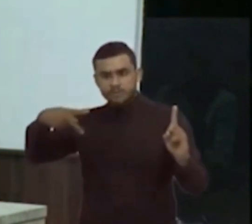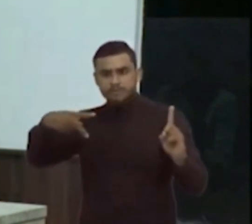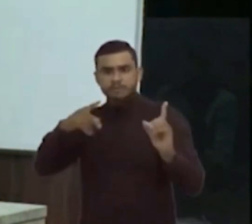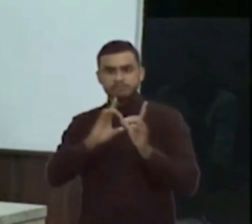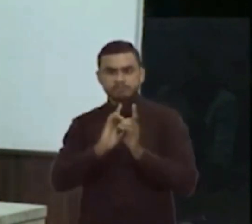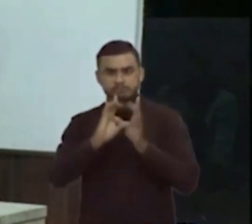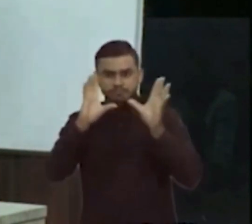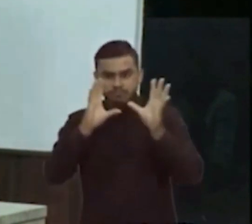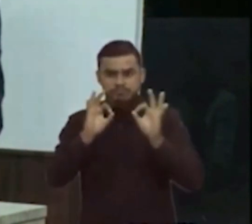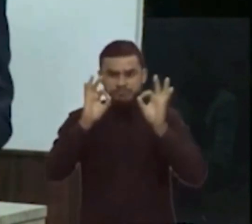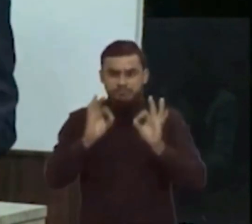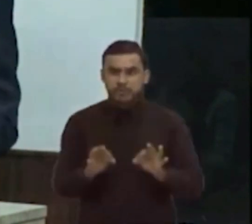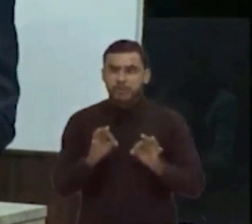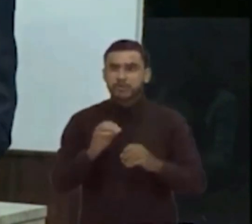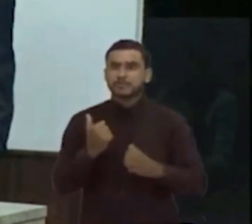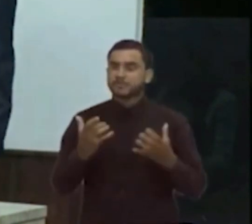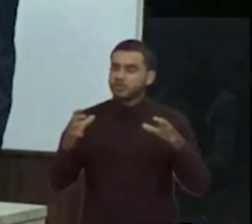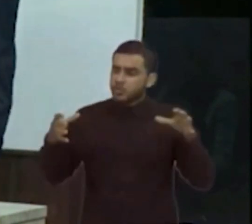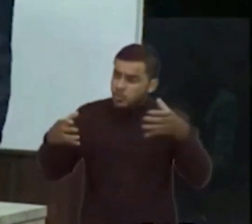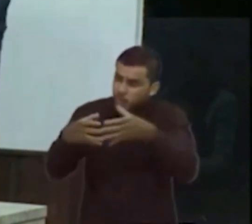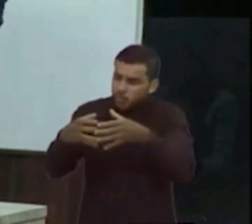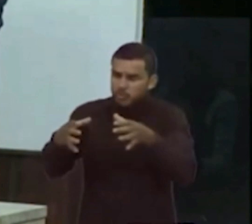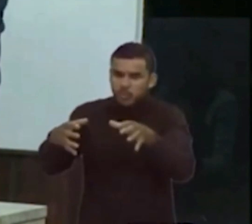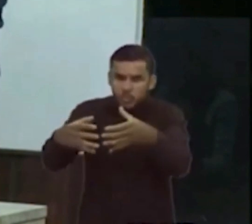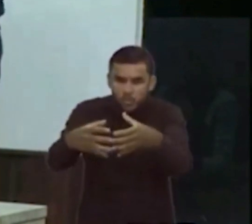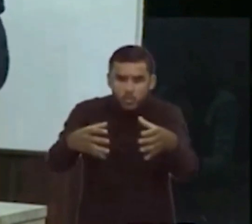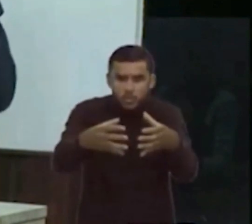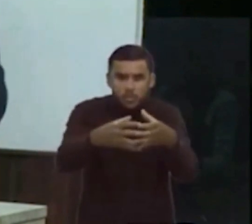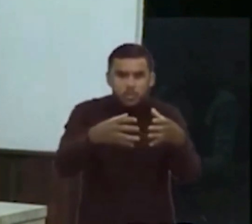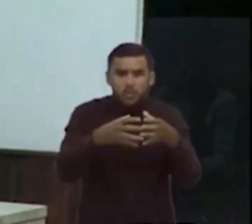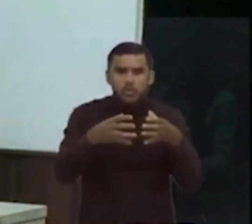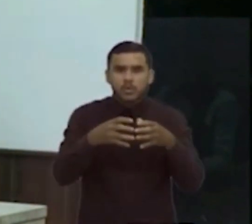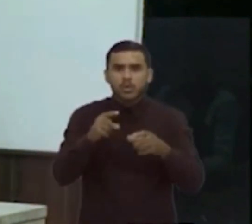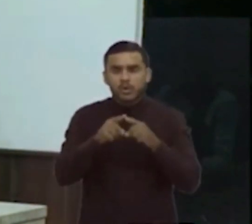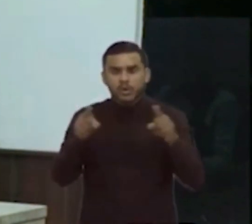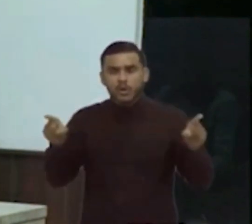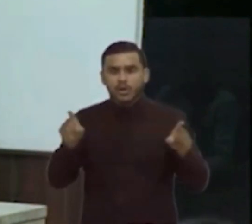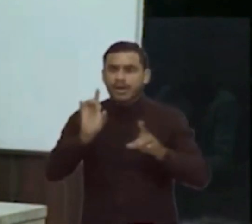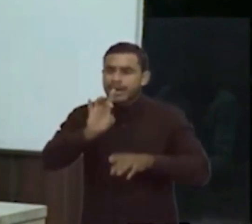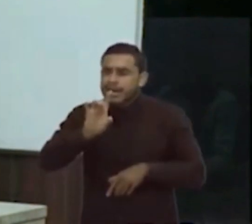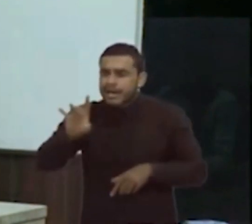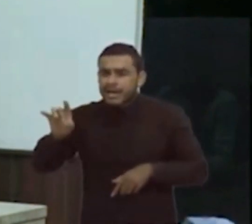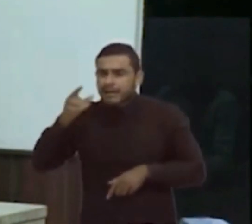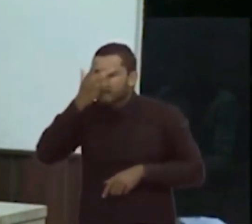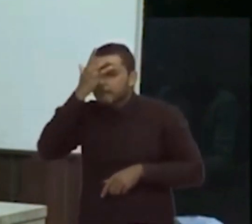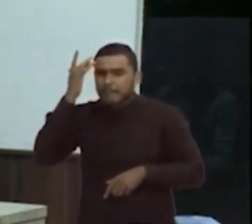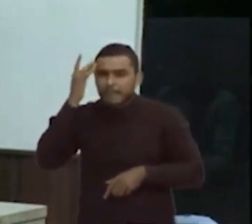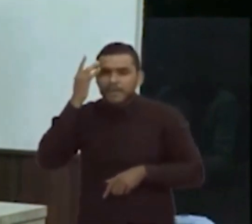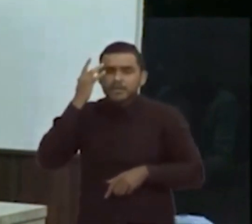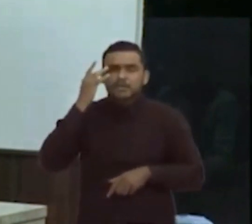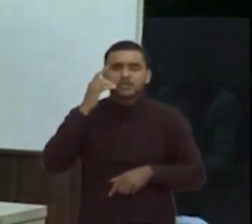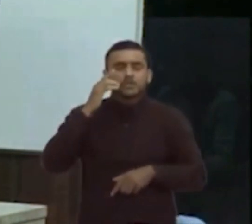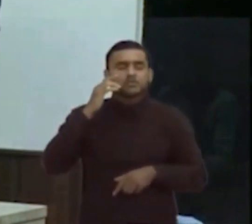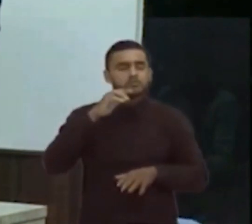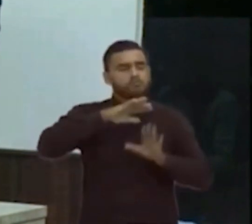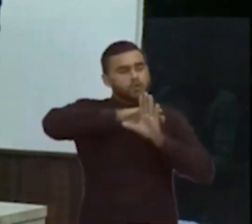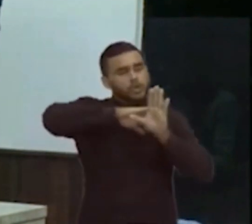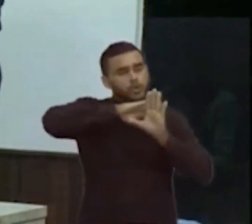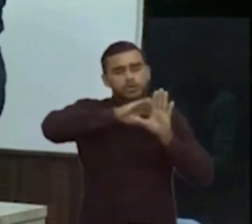exuberante, de cada facção ideológica, de cada fração ideológica, de abrir